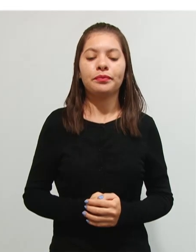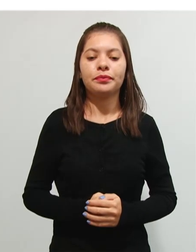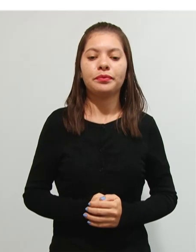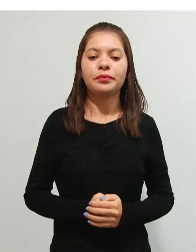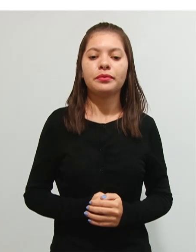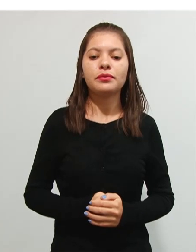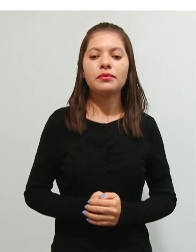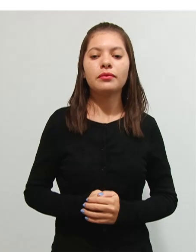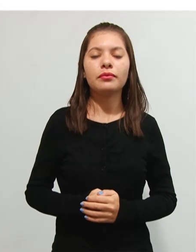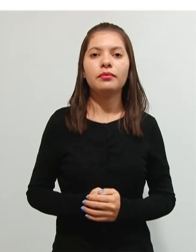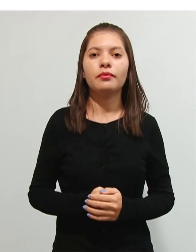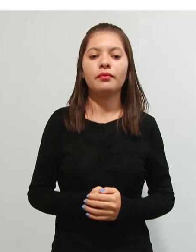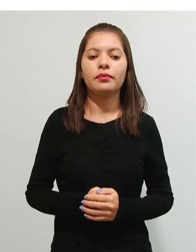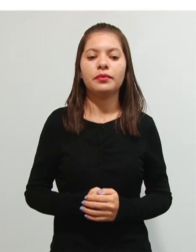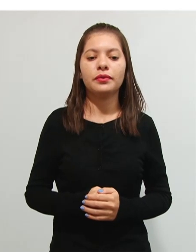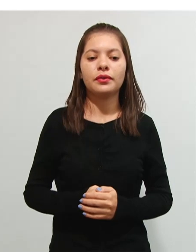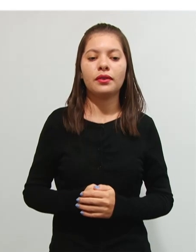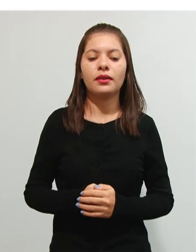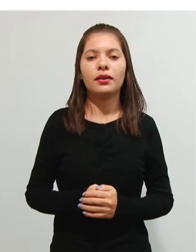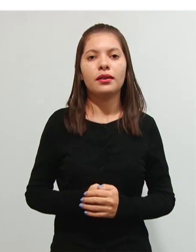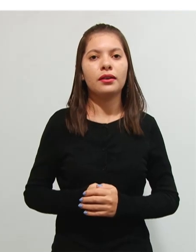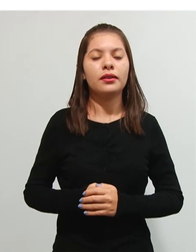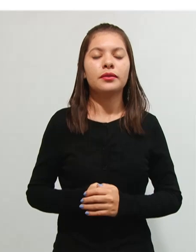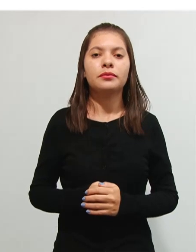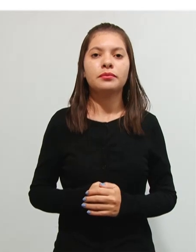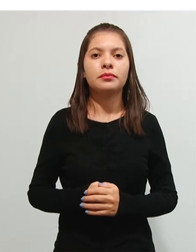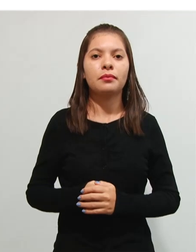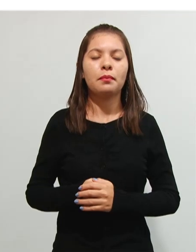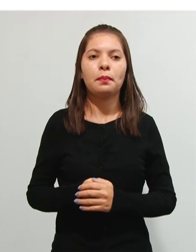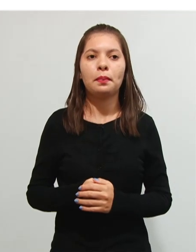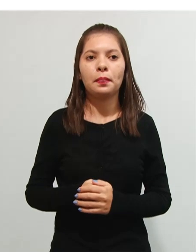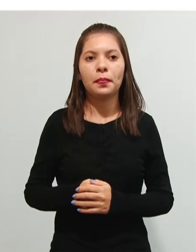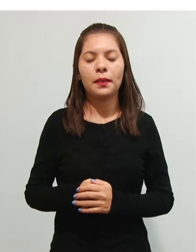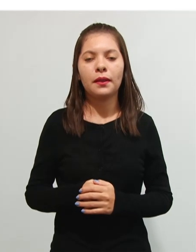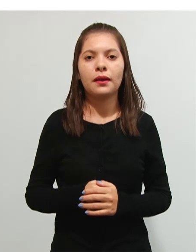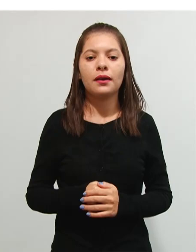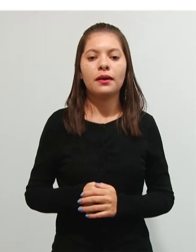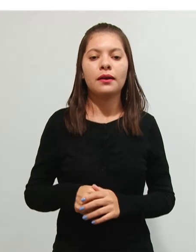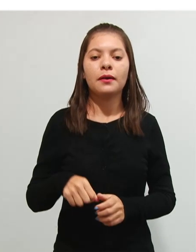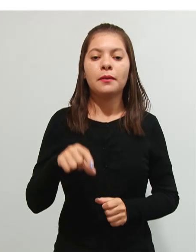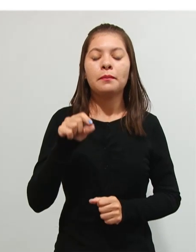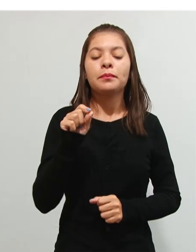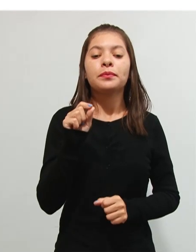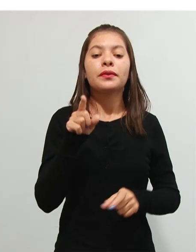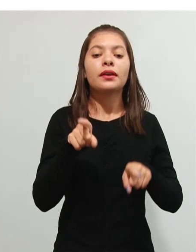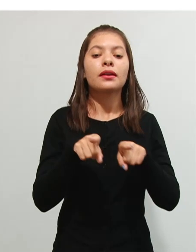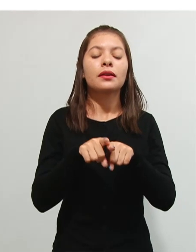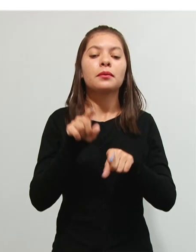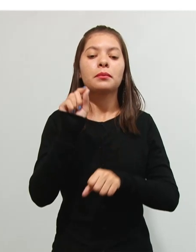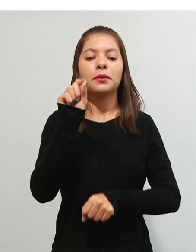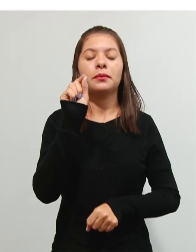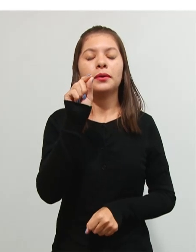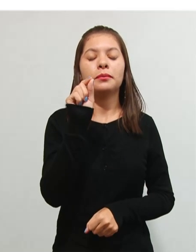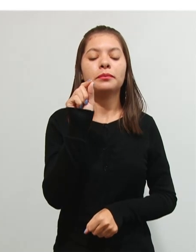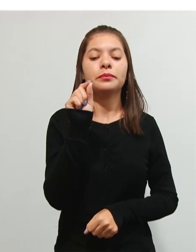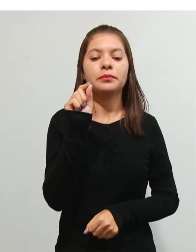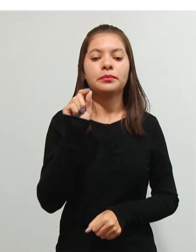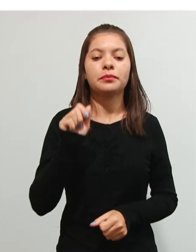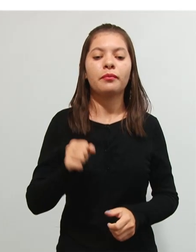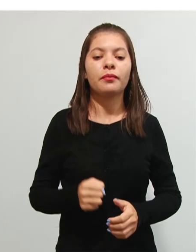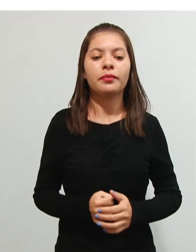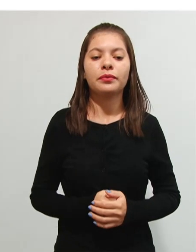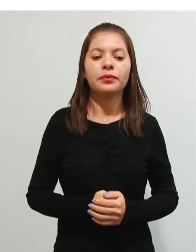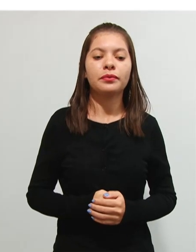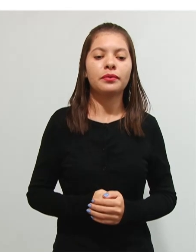exerce interferência no crescimento da criança e nenhuma pressão para que essa criança se enquadre àquilo que